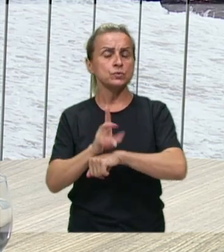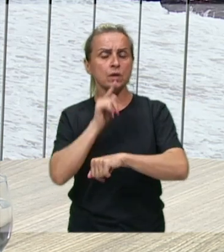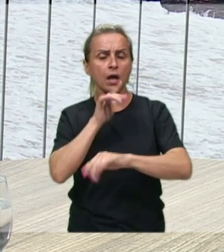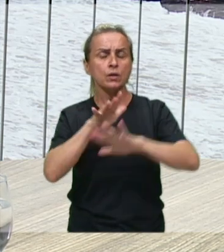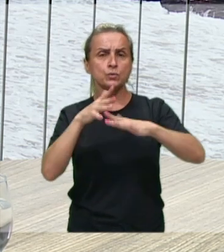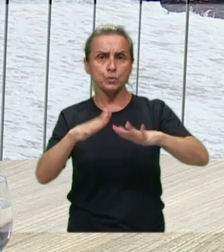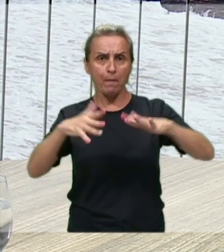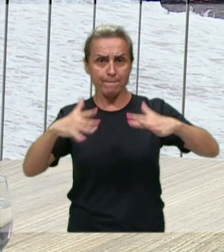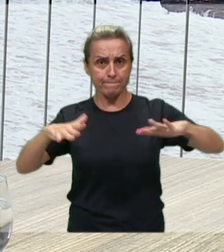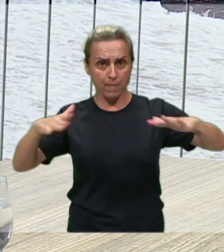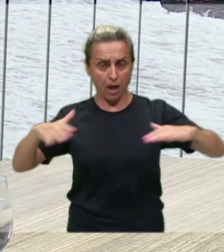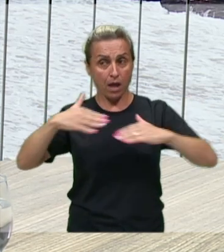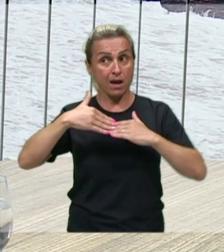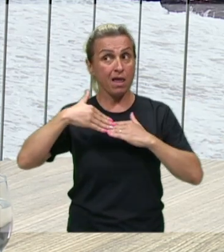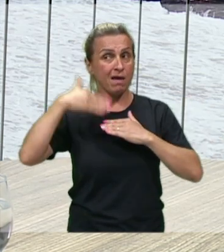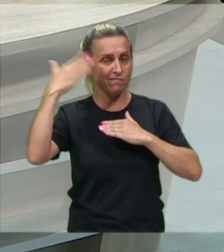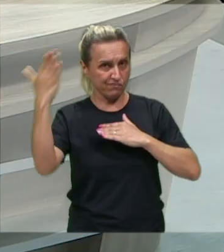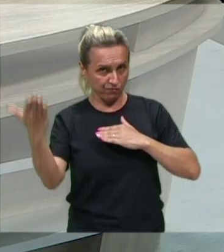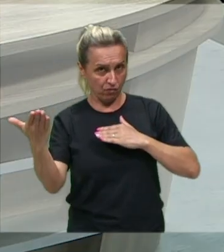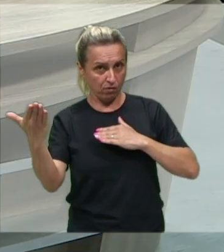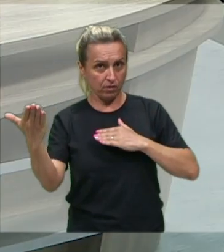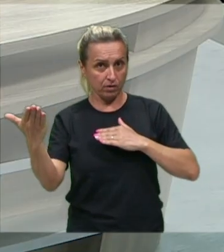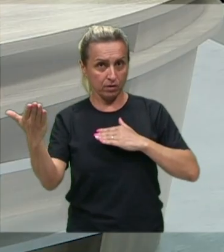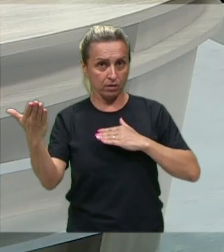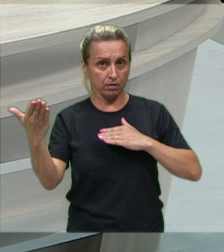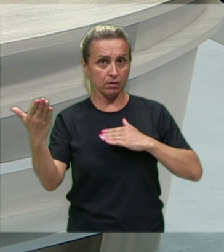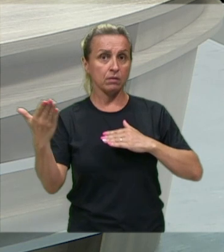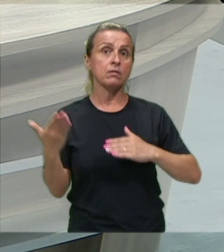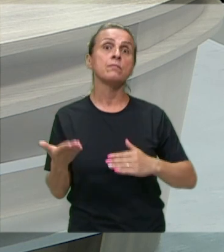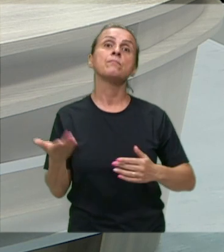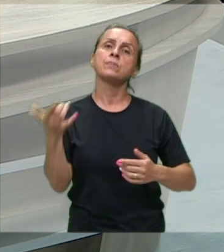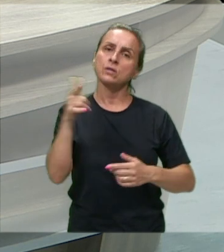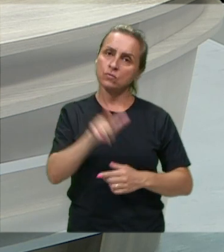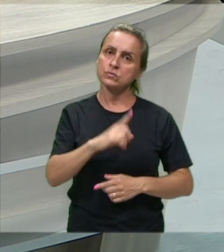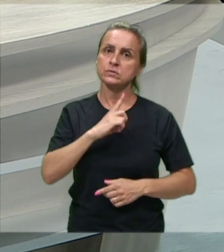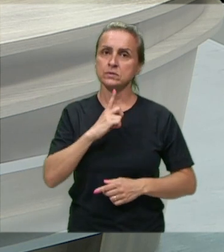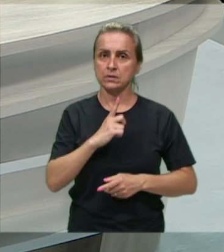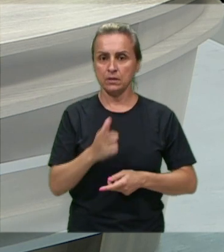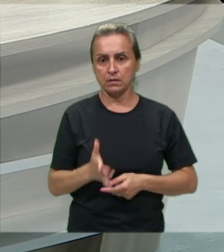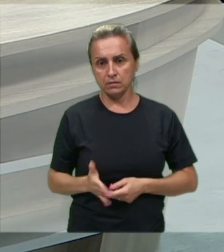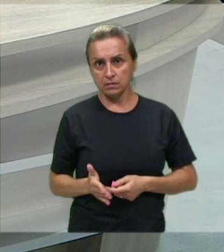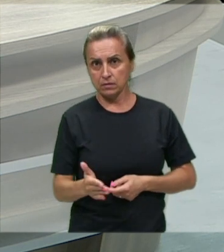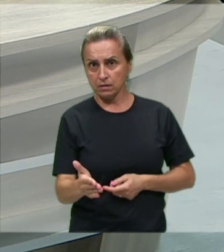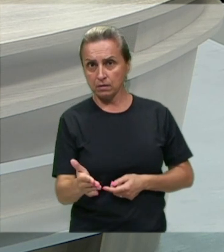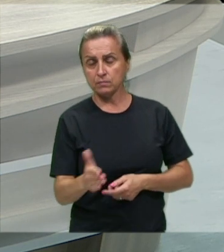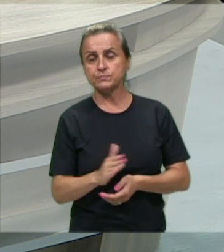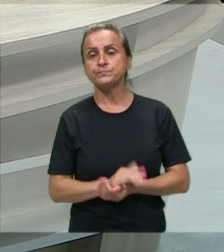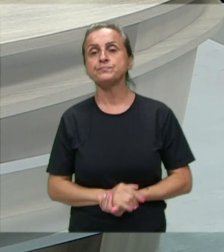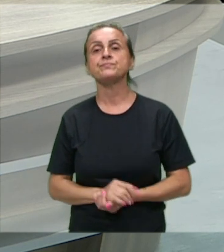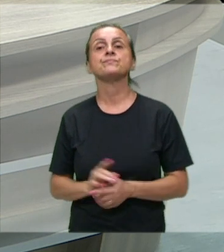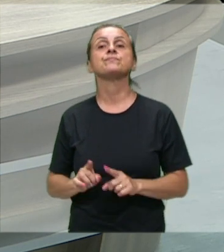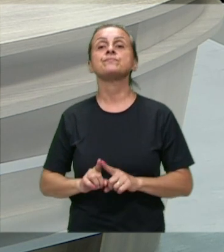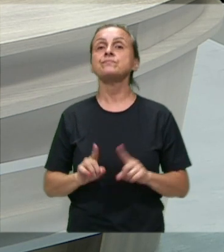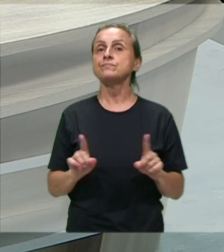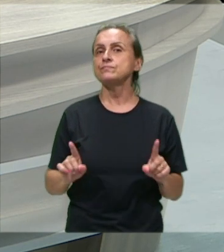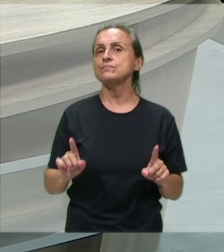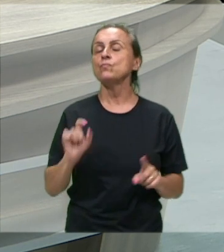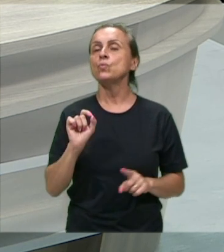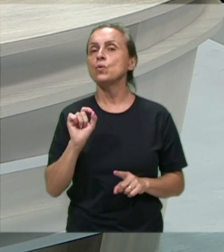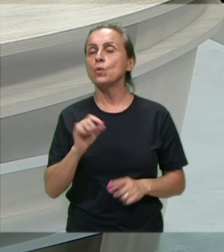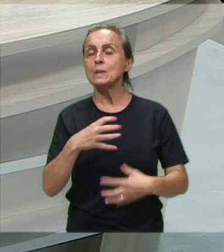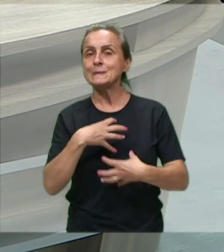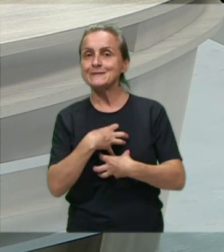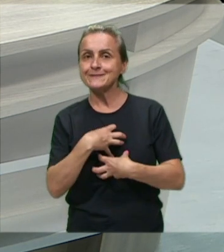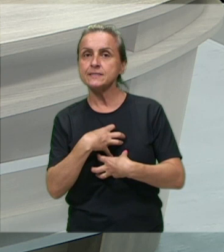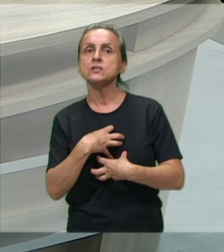pescar. E, lamentavelmente, o que a gente sente são algumas demandas governamentais que não